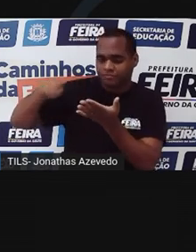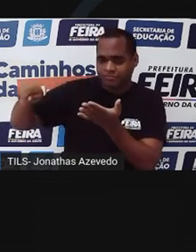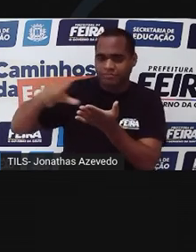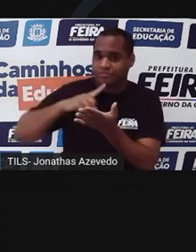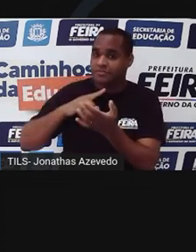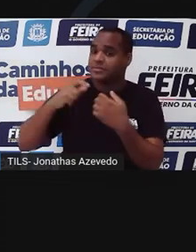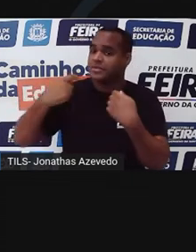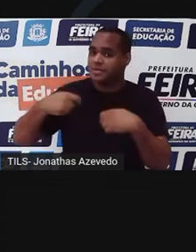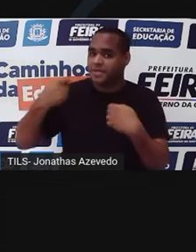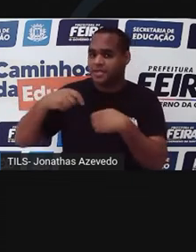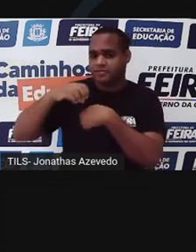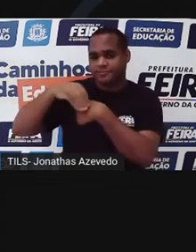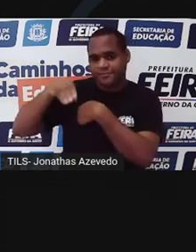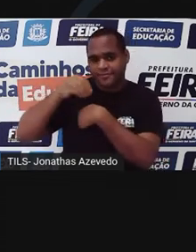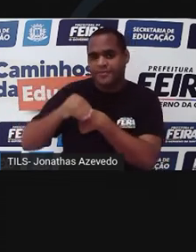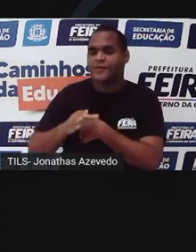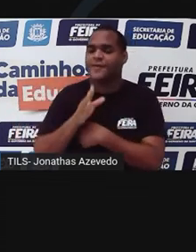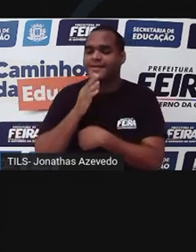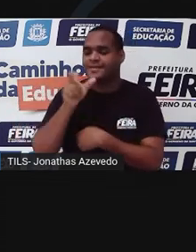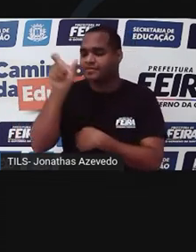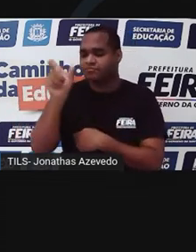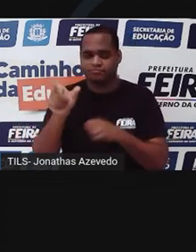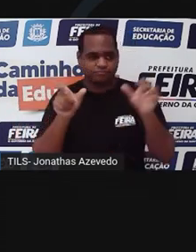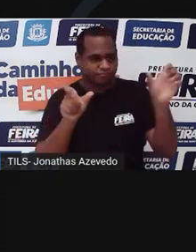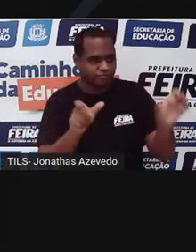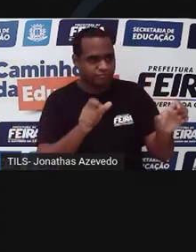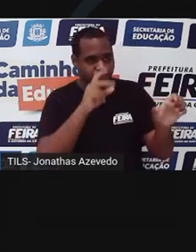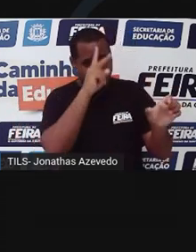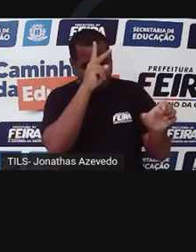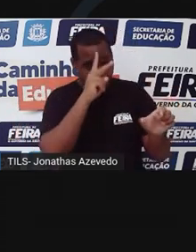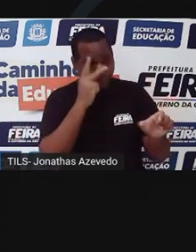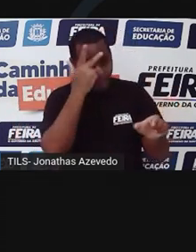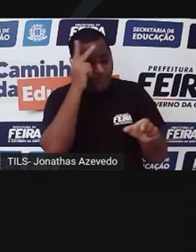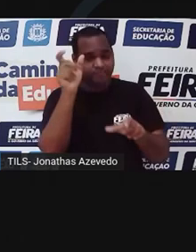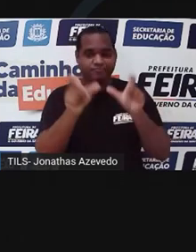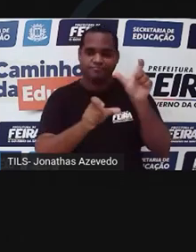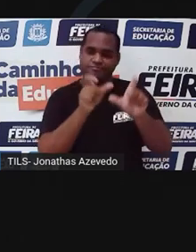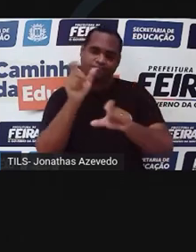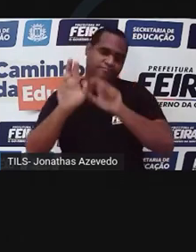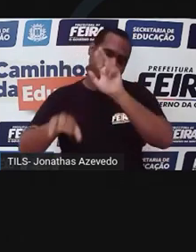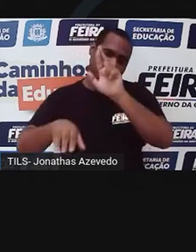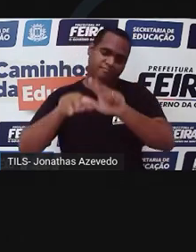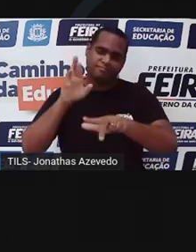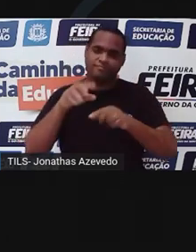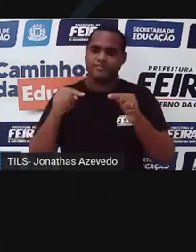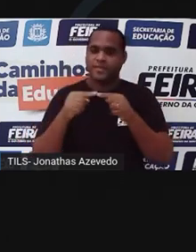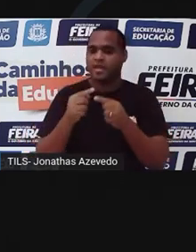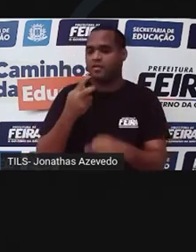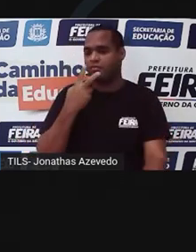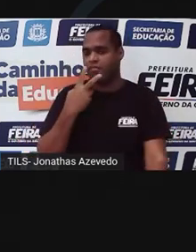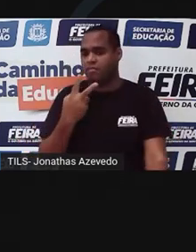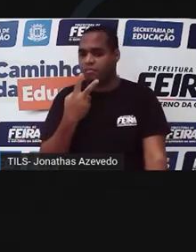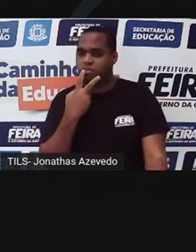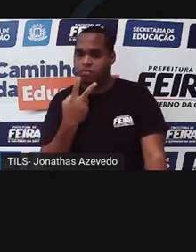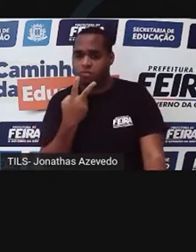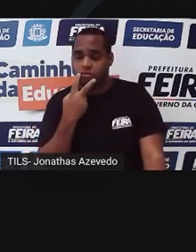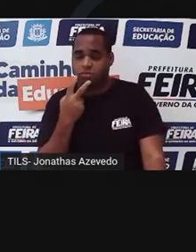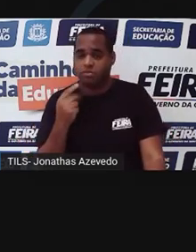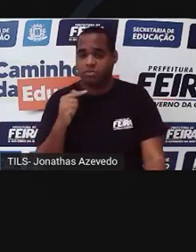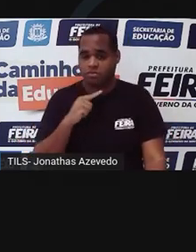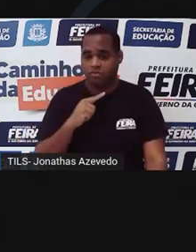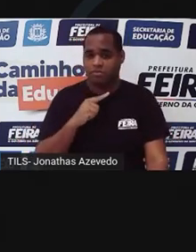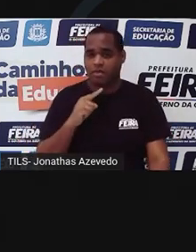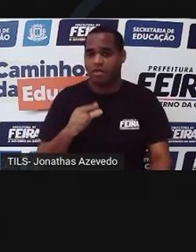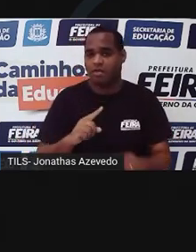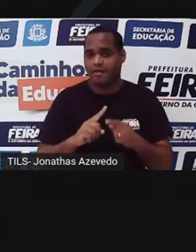médicos precisam conhecer o e eu histórico de suas paciência se elas fumam se a pessoas